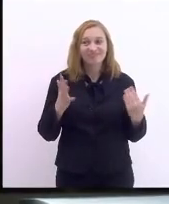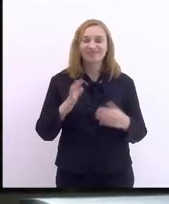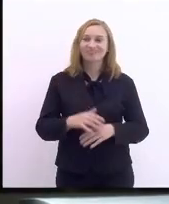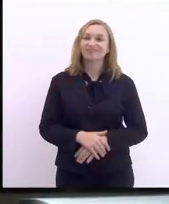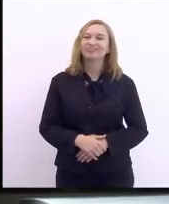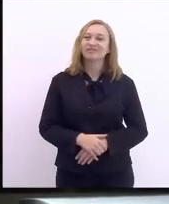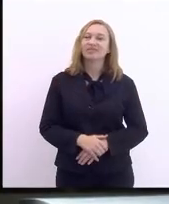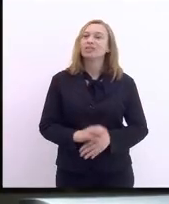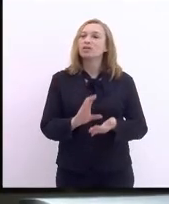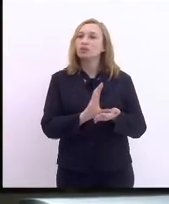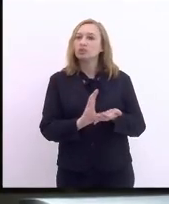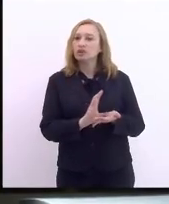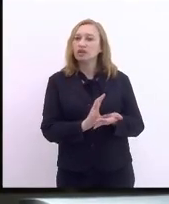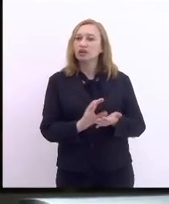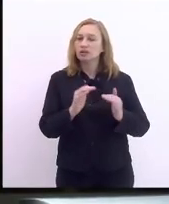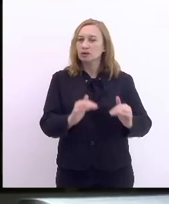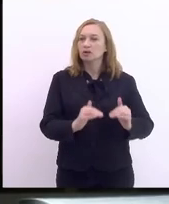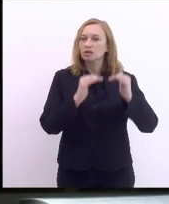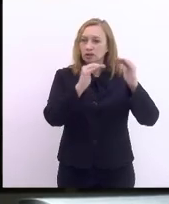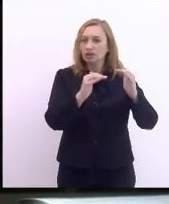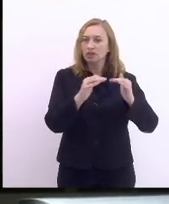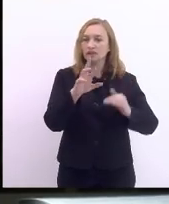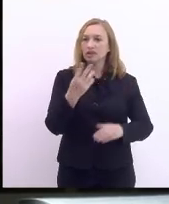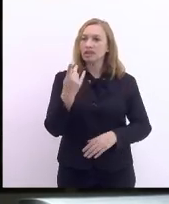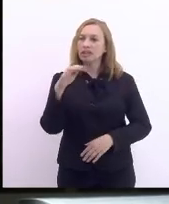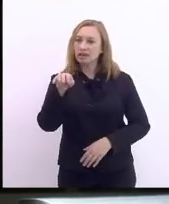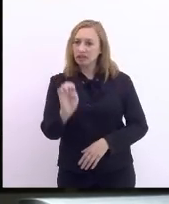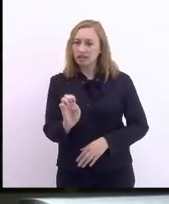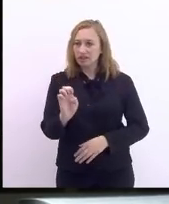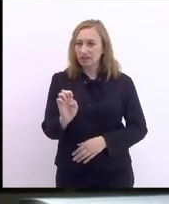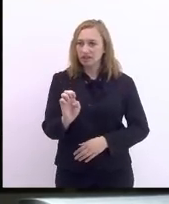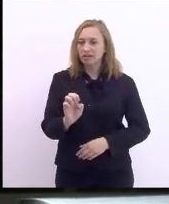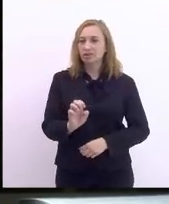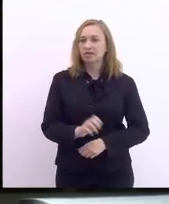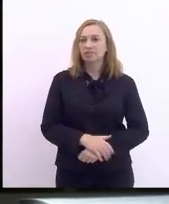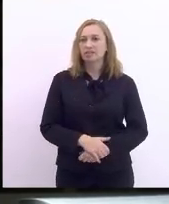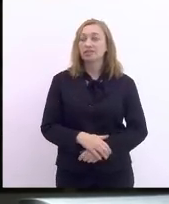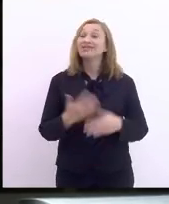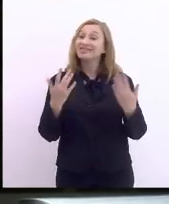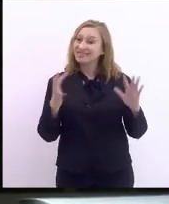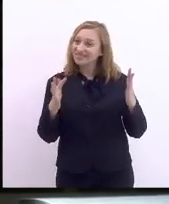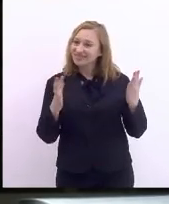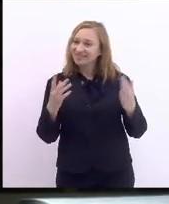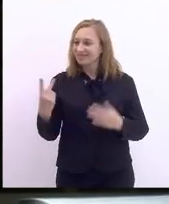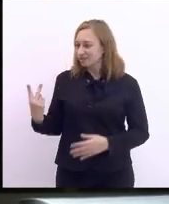e o conselheiro suplente Henrique da Silva Vasconcelos